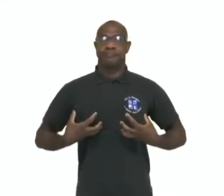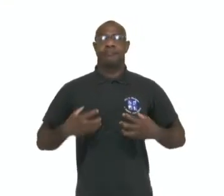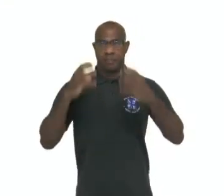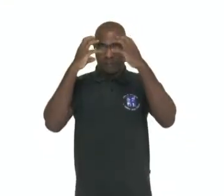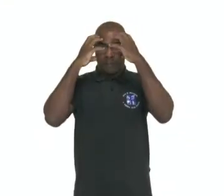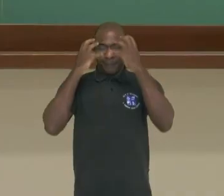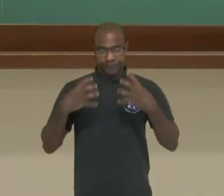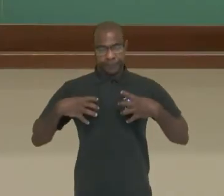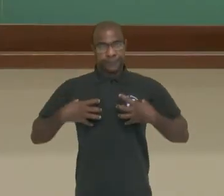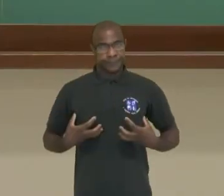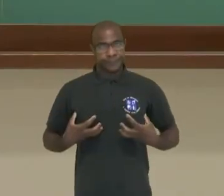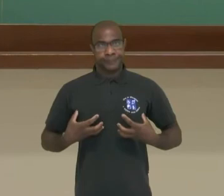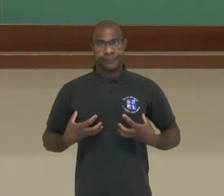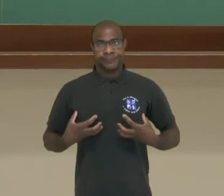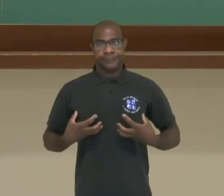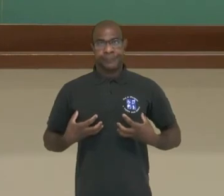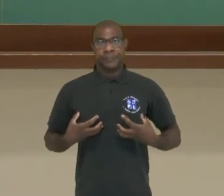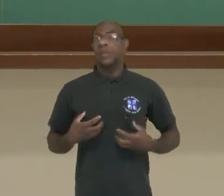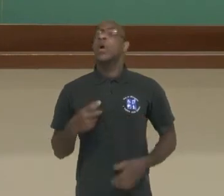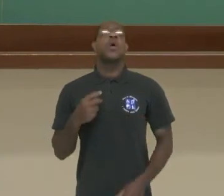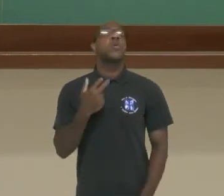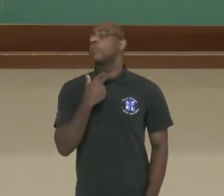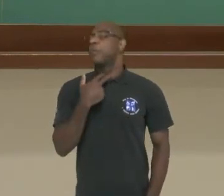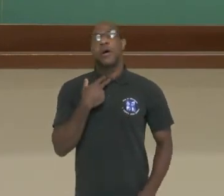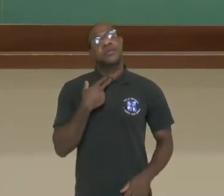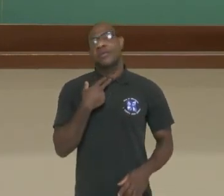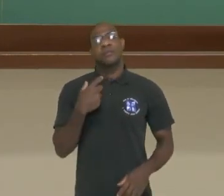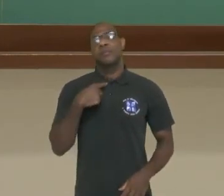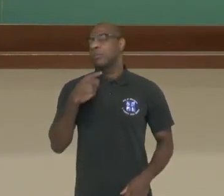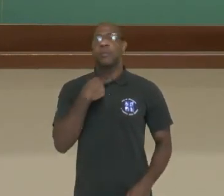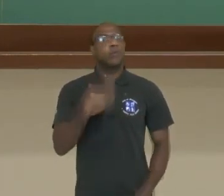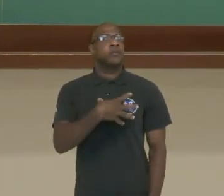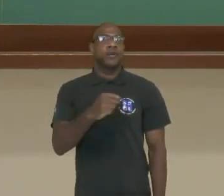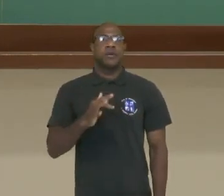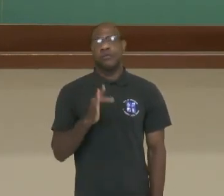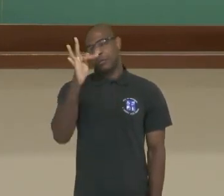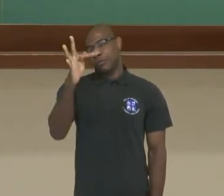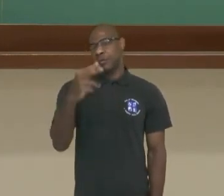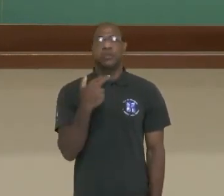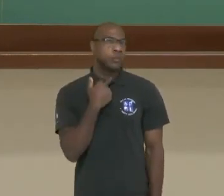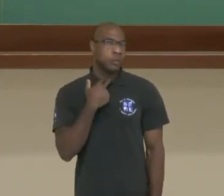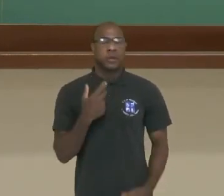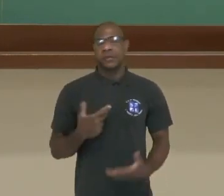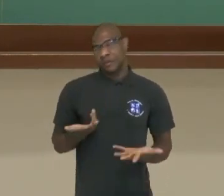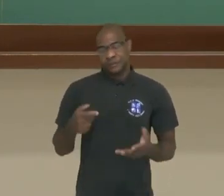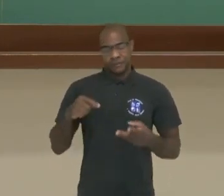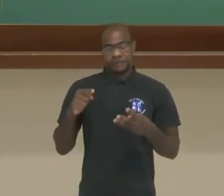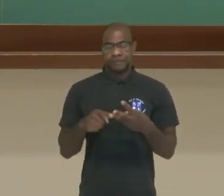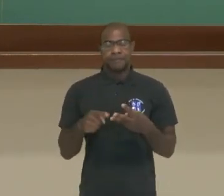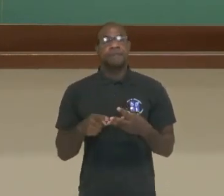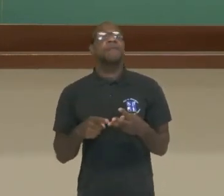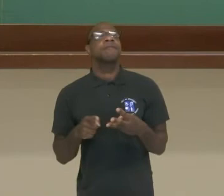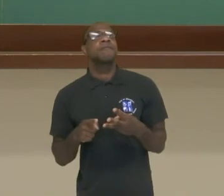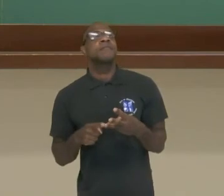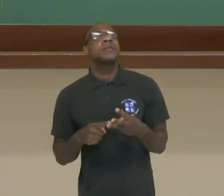indivíduo estéril e também possivelmente terá uma